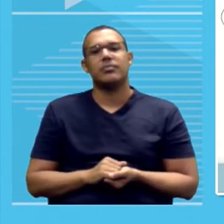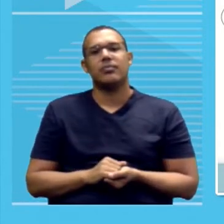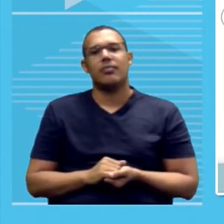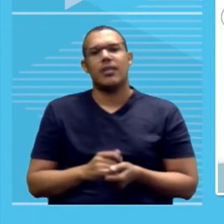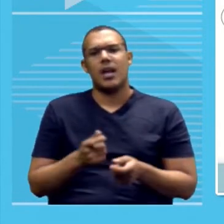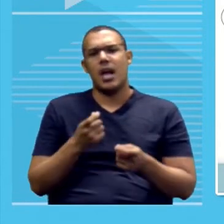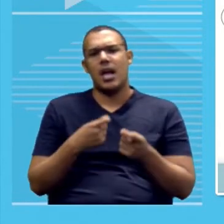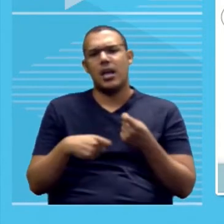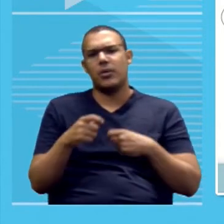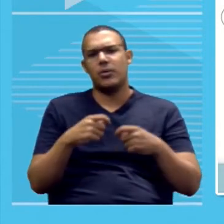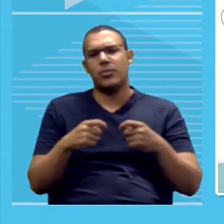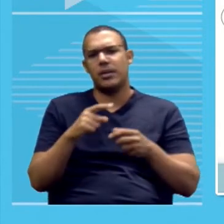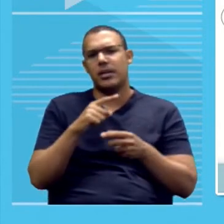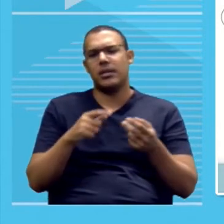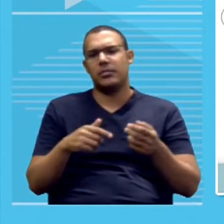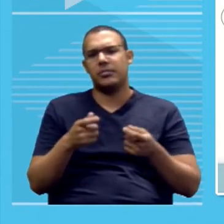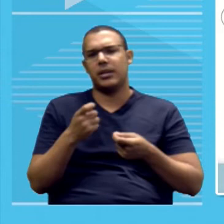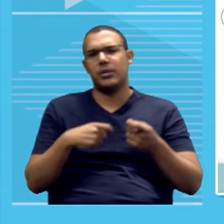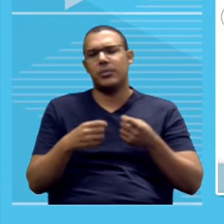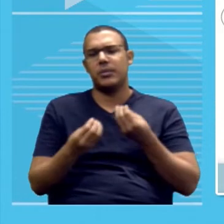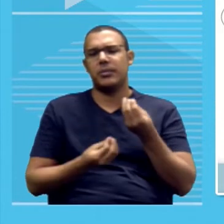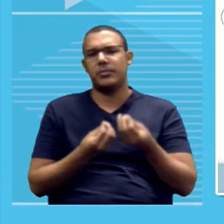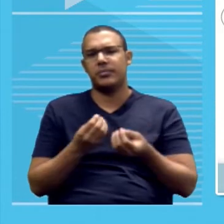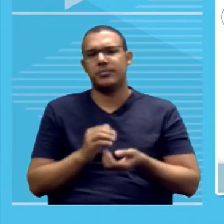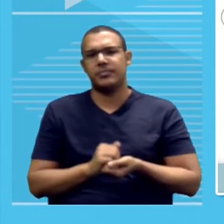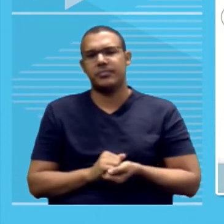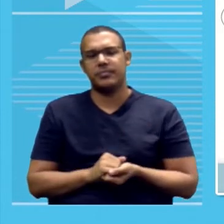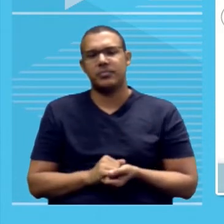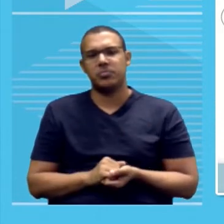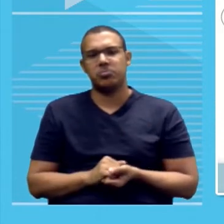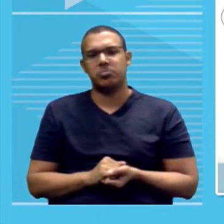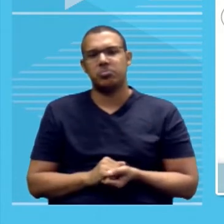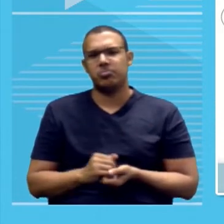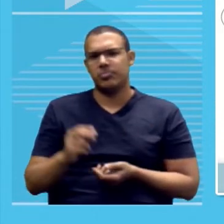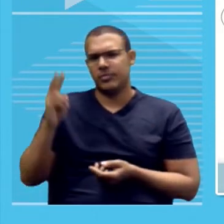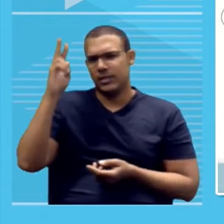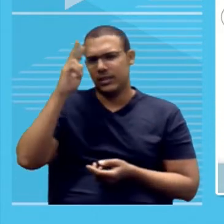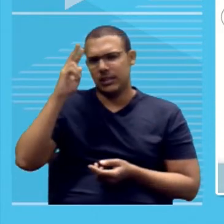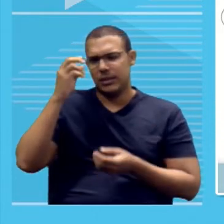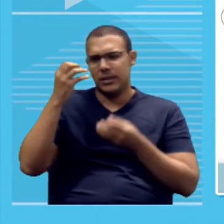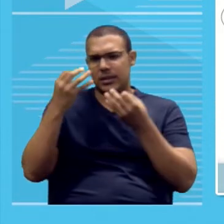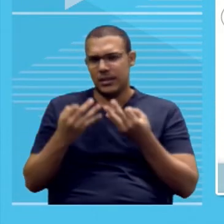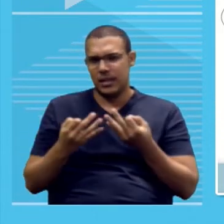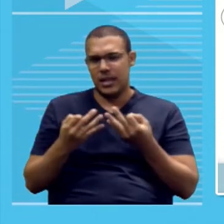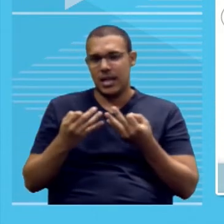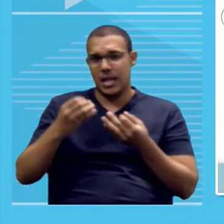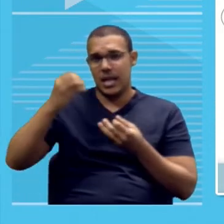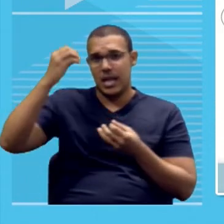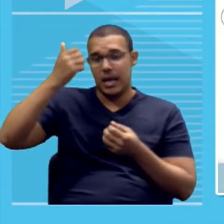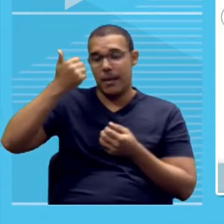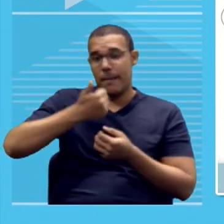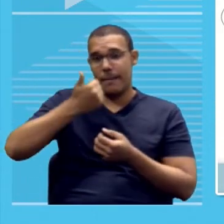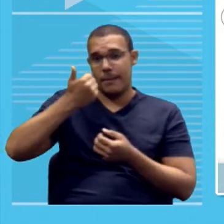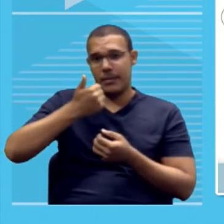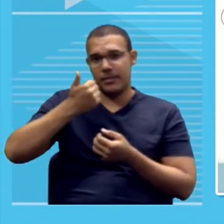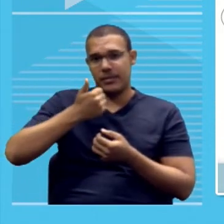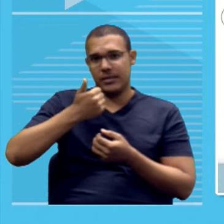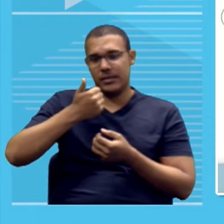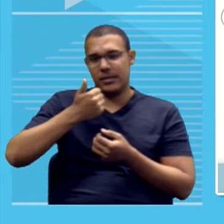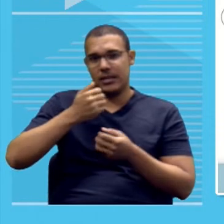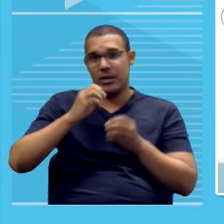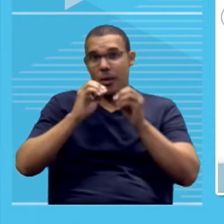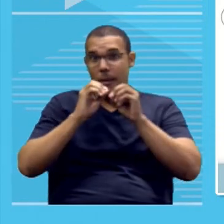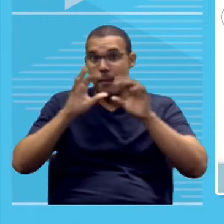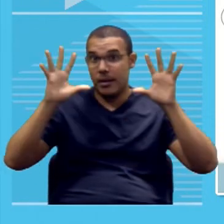economia delas. Pronto. Lembra que eu falei para você no começo da aula que a lâmpada amarelinha incandescente, ela não é feita para